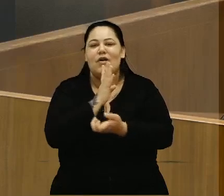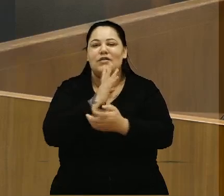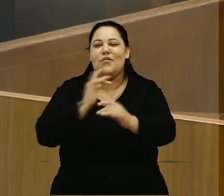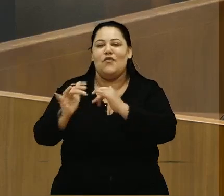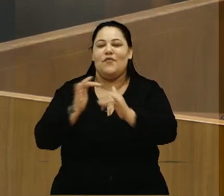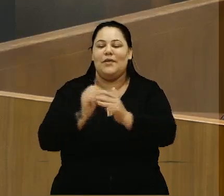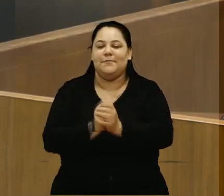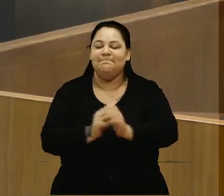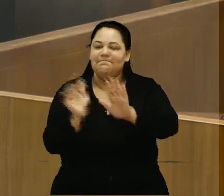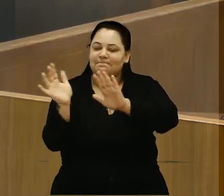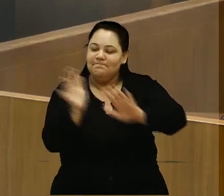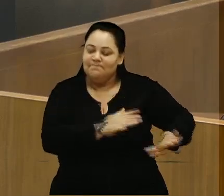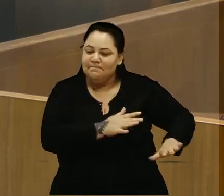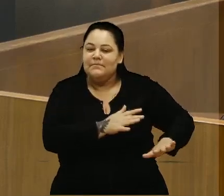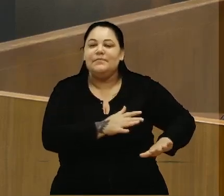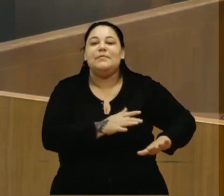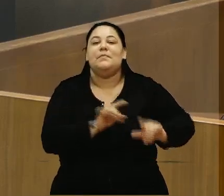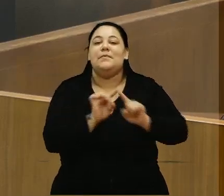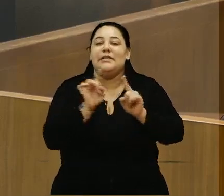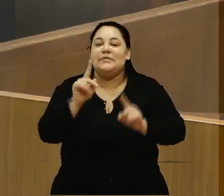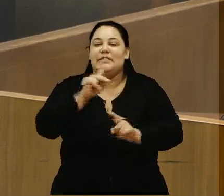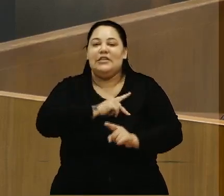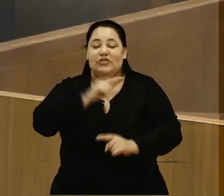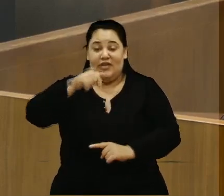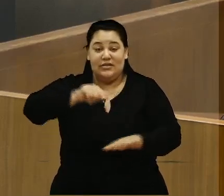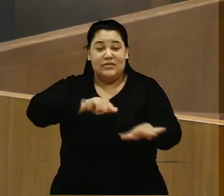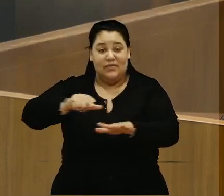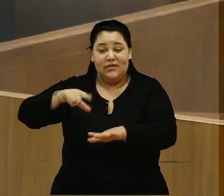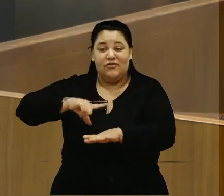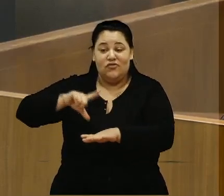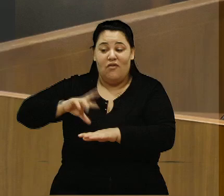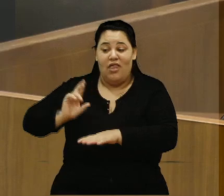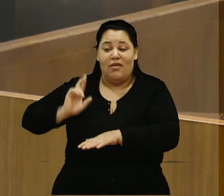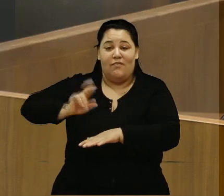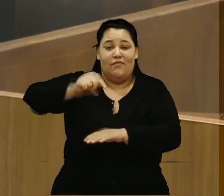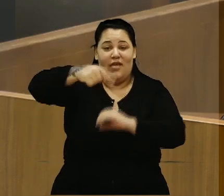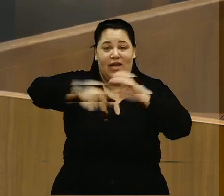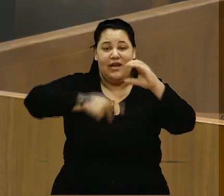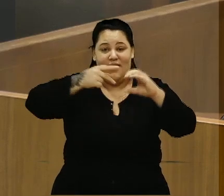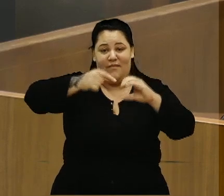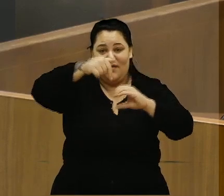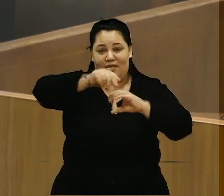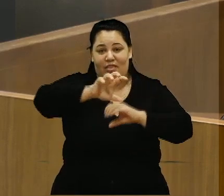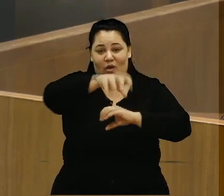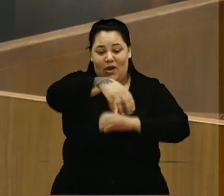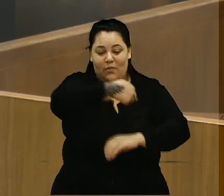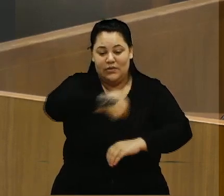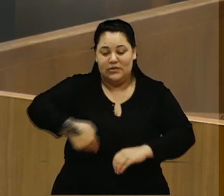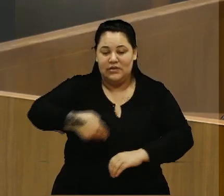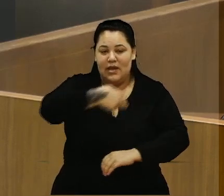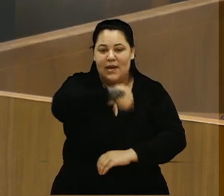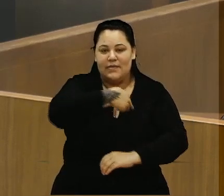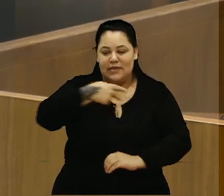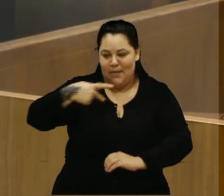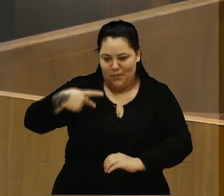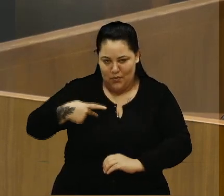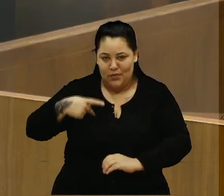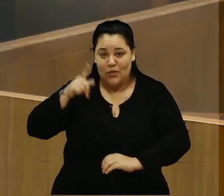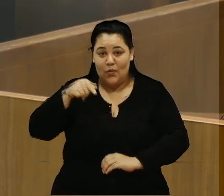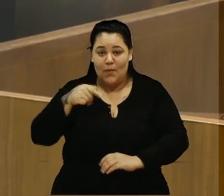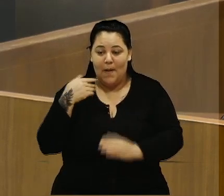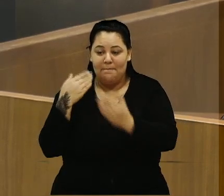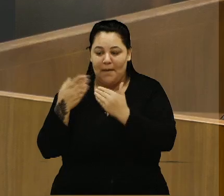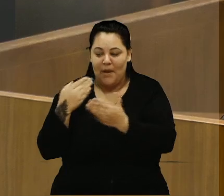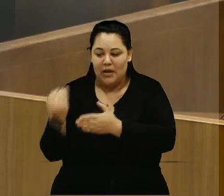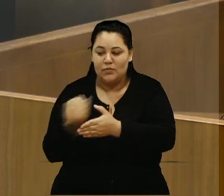Mas, presidente, estive essa semana representando a Câmara de Vereadores na sede do Ministério Público, num importante debate, e